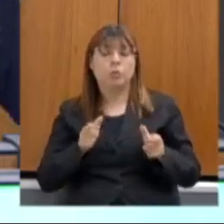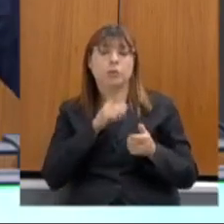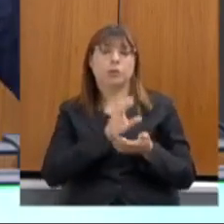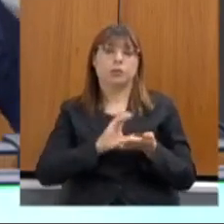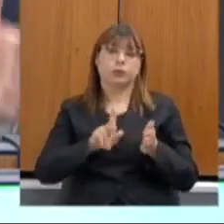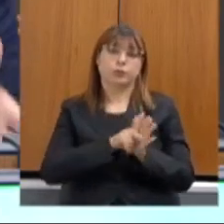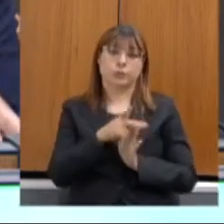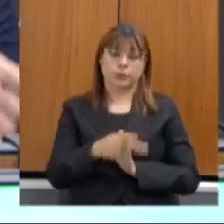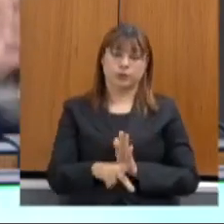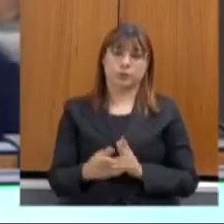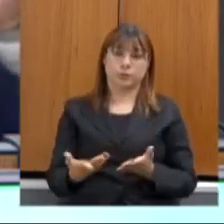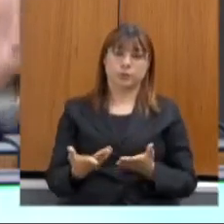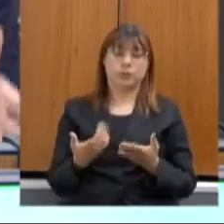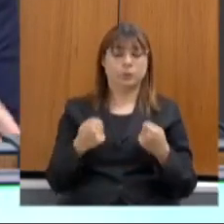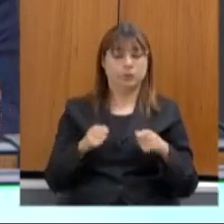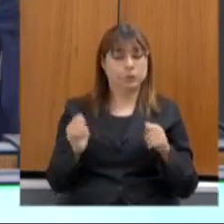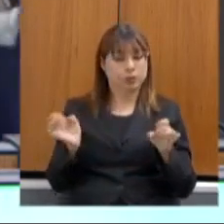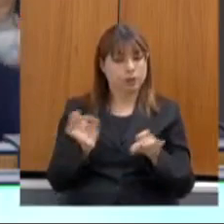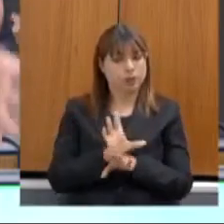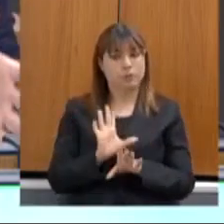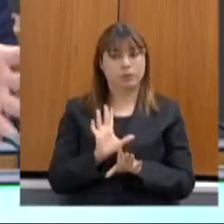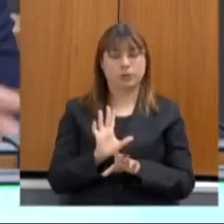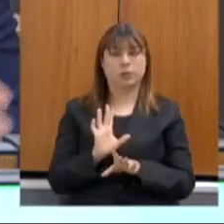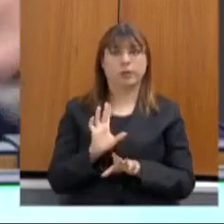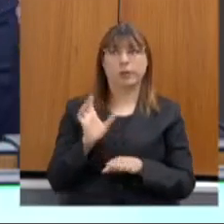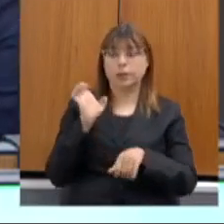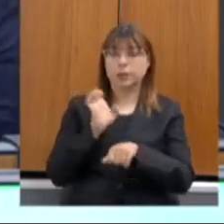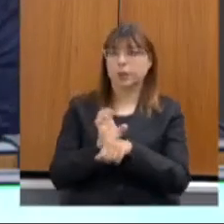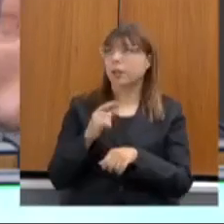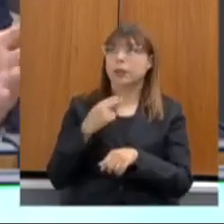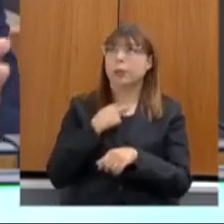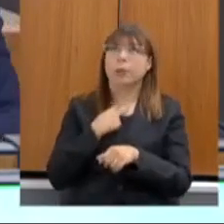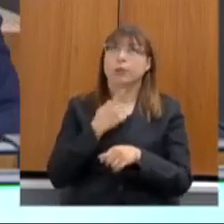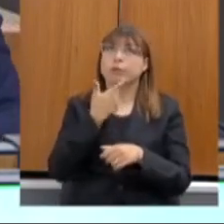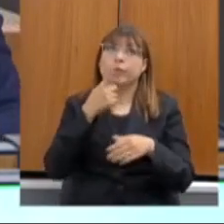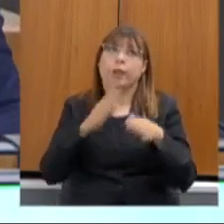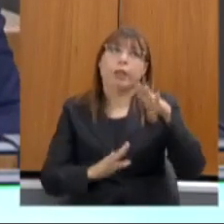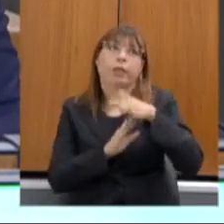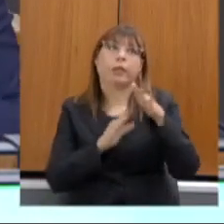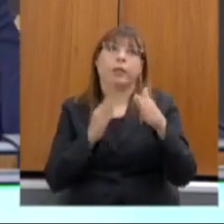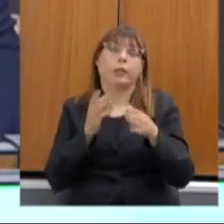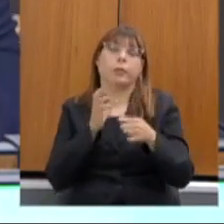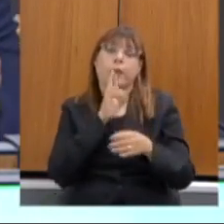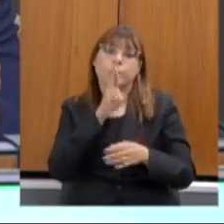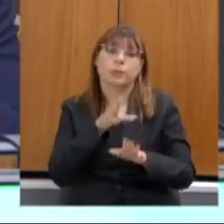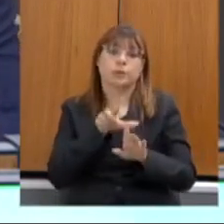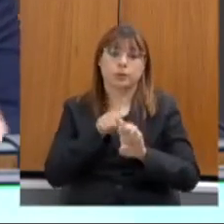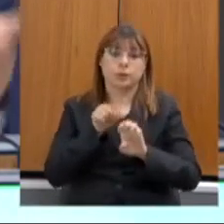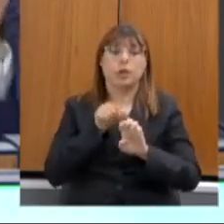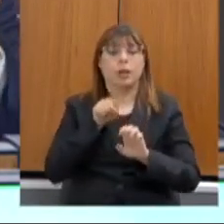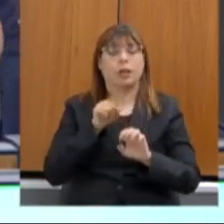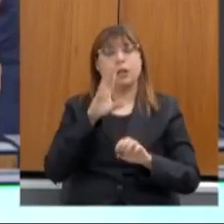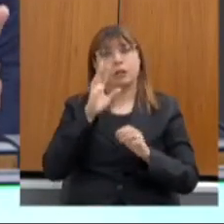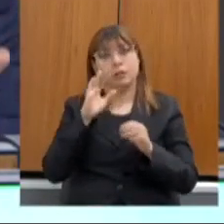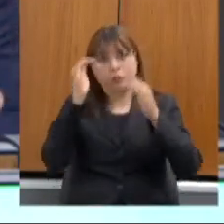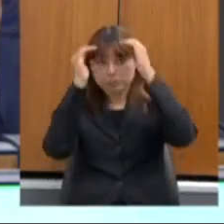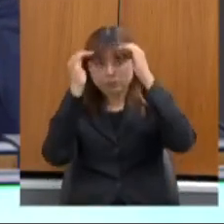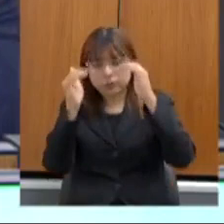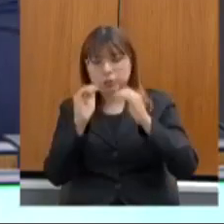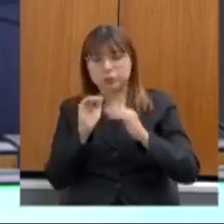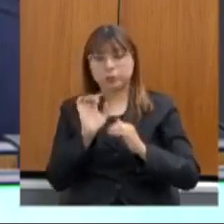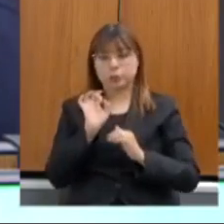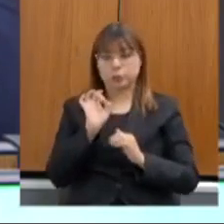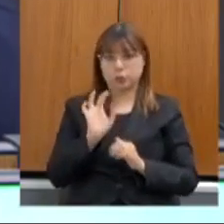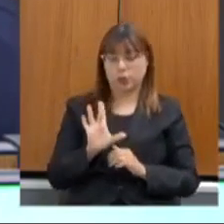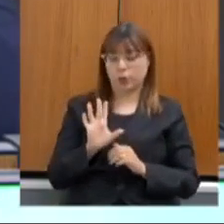Então vai acabar o estado não ter prazo mais para responder empreendedor isso a respeitar não só